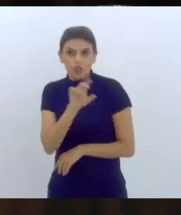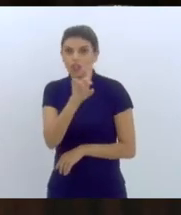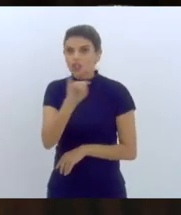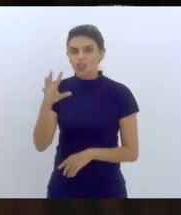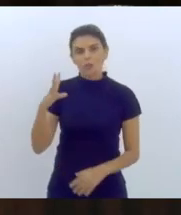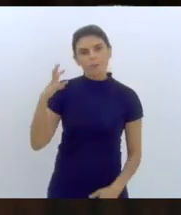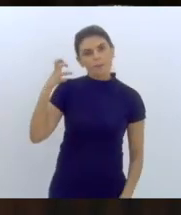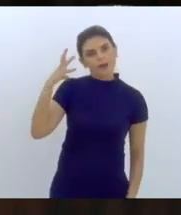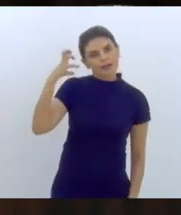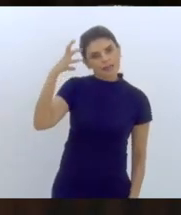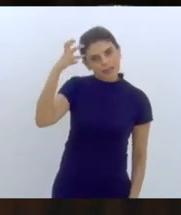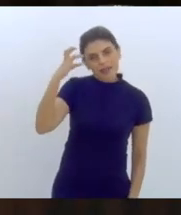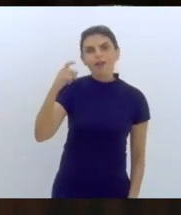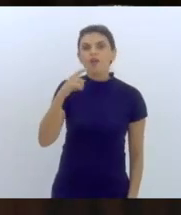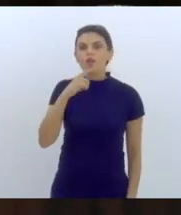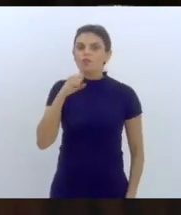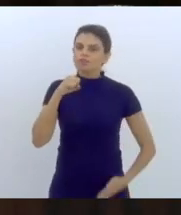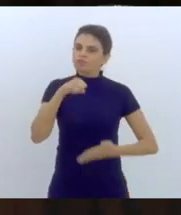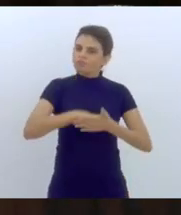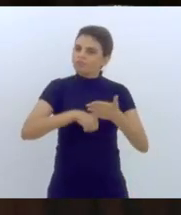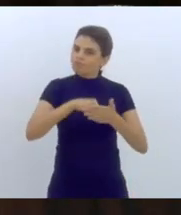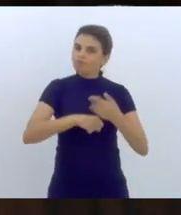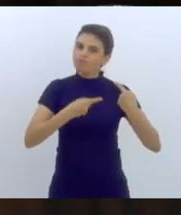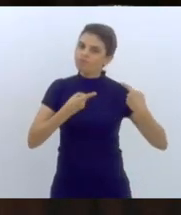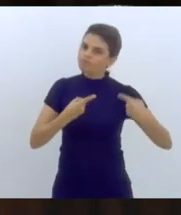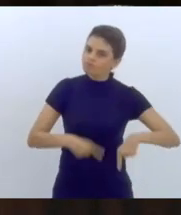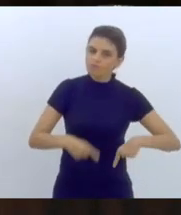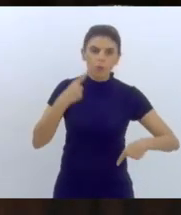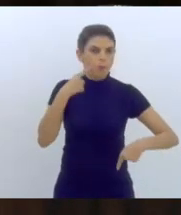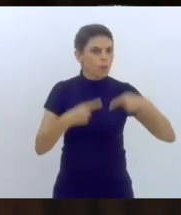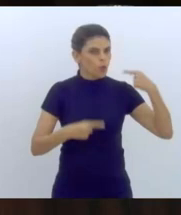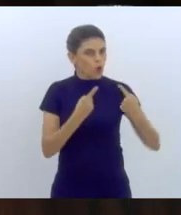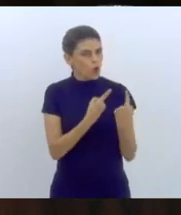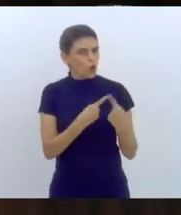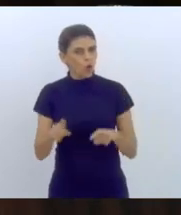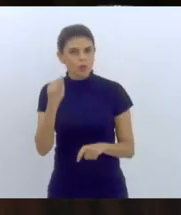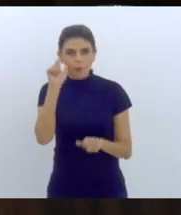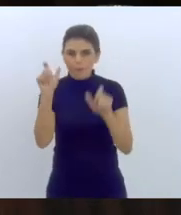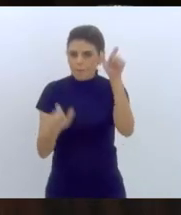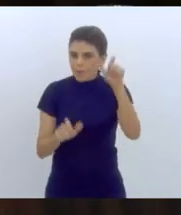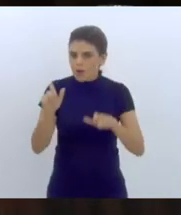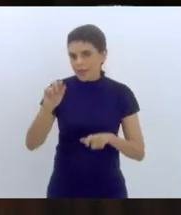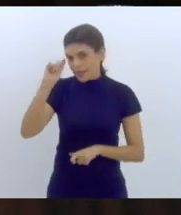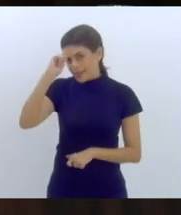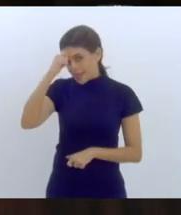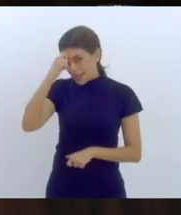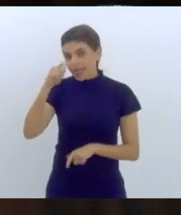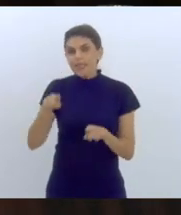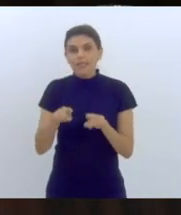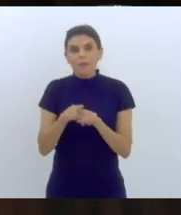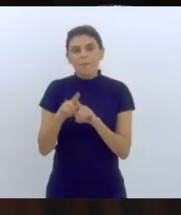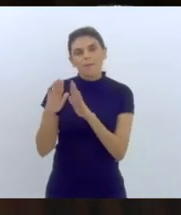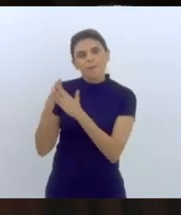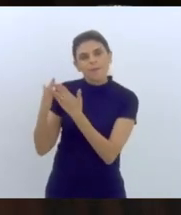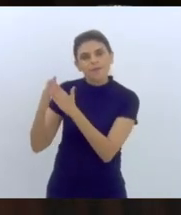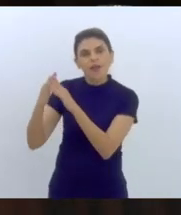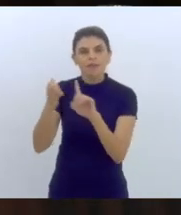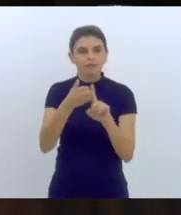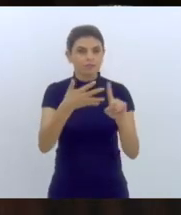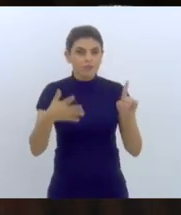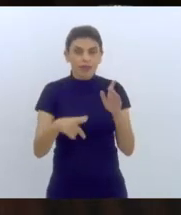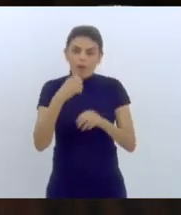Marielle Franco, de enfrentamento à violência política contra mulheres negras, LGBTQIA+, e periféricas, a ser